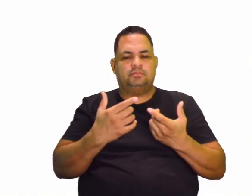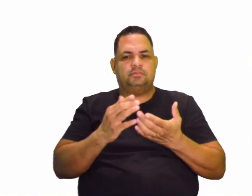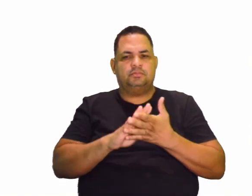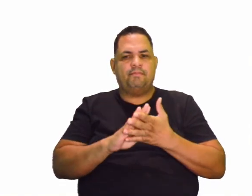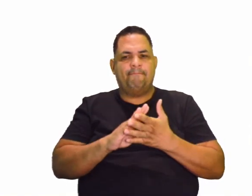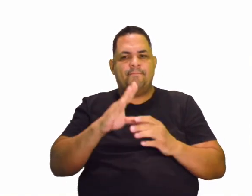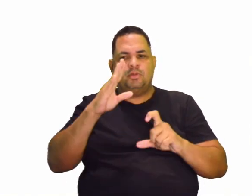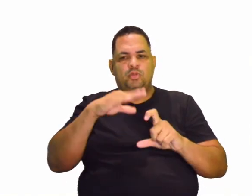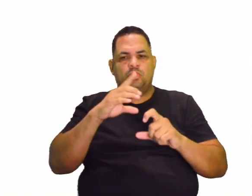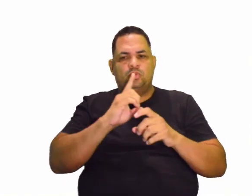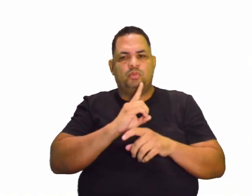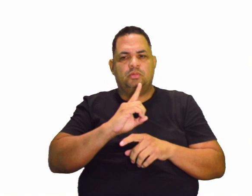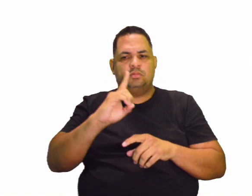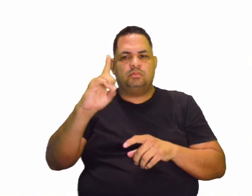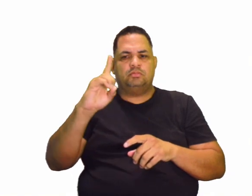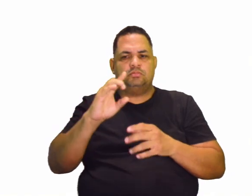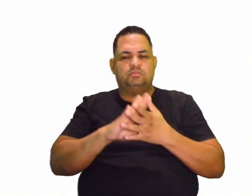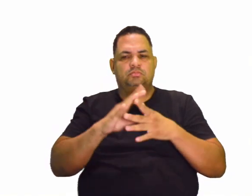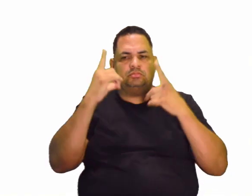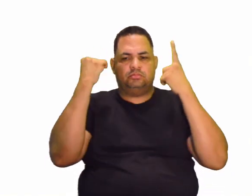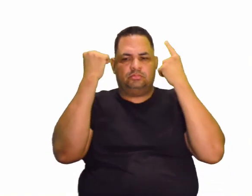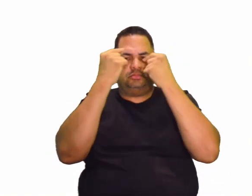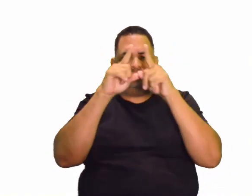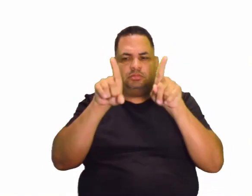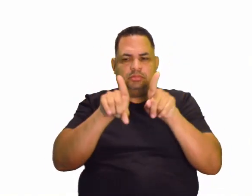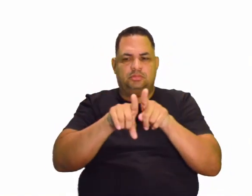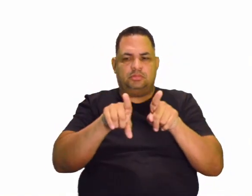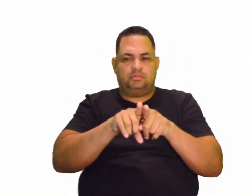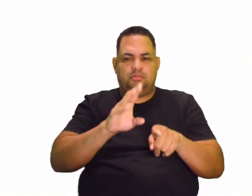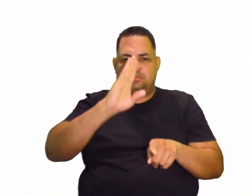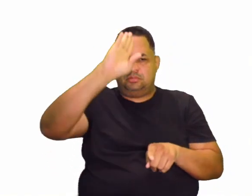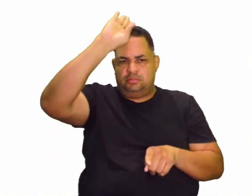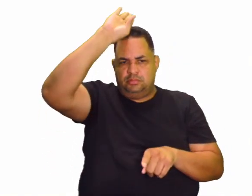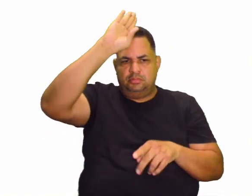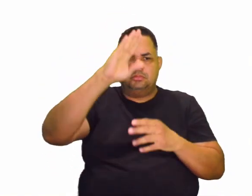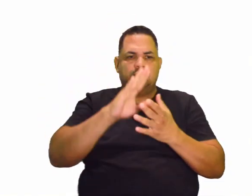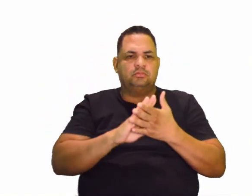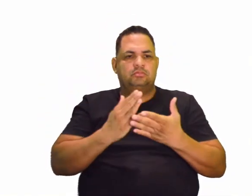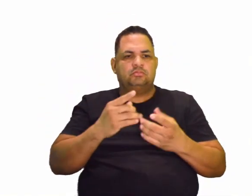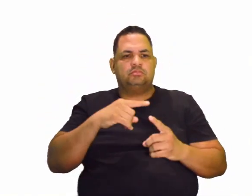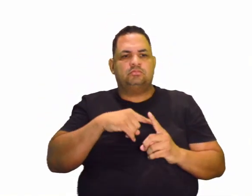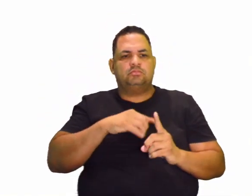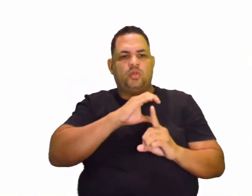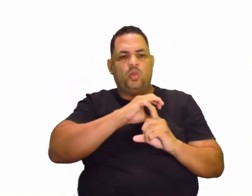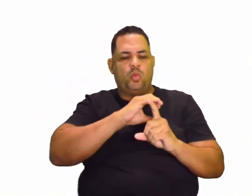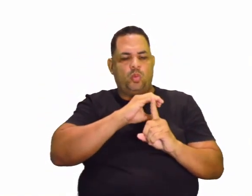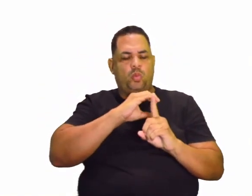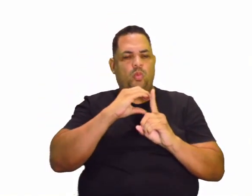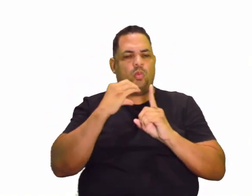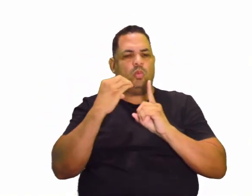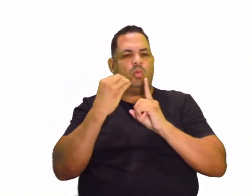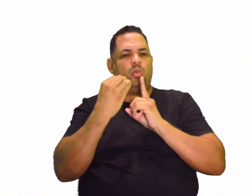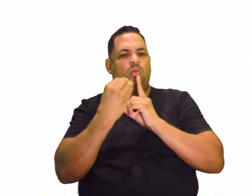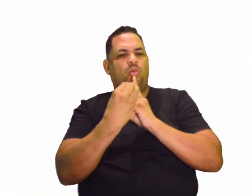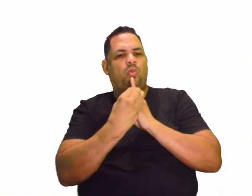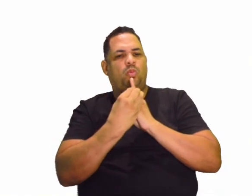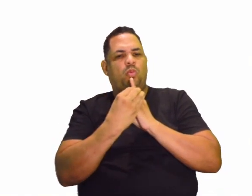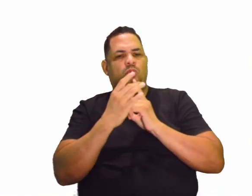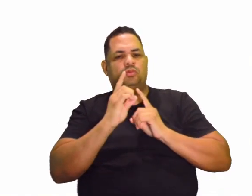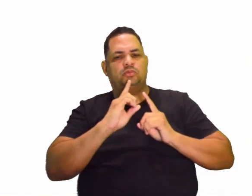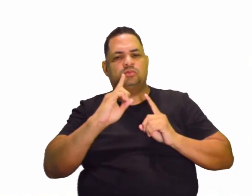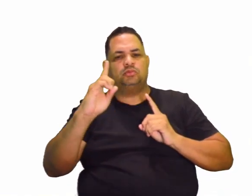deuses, tanto gregos como romanos. O culto aos deuses levou, então, à construção de grandiosos